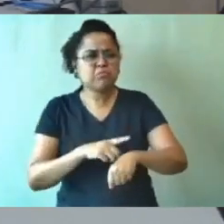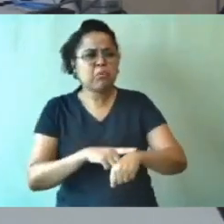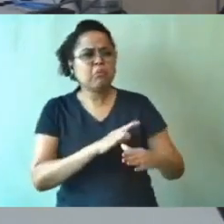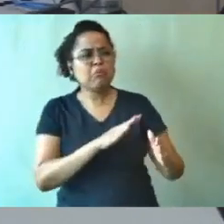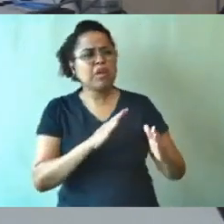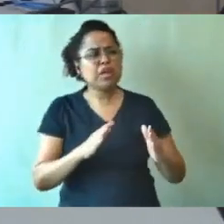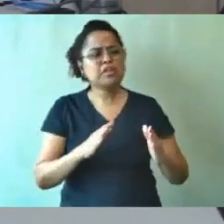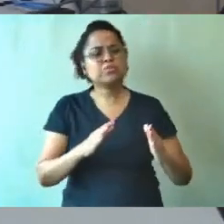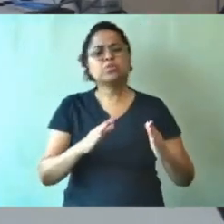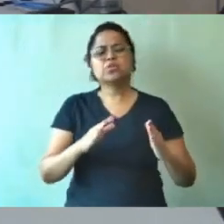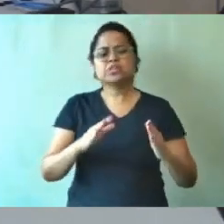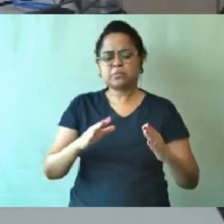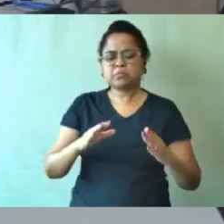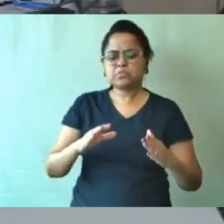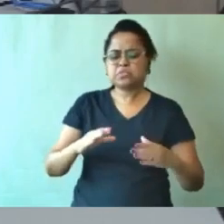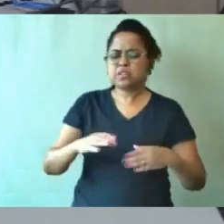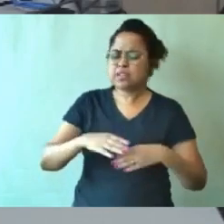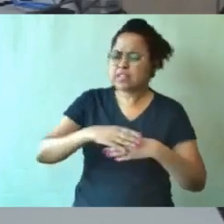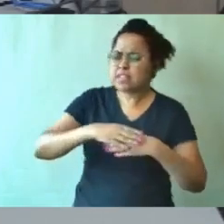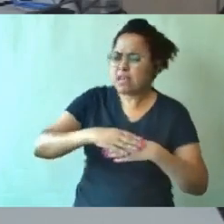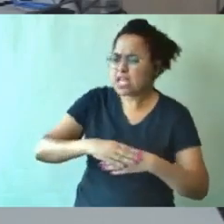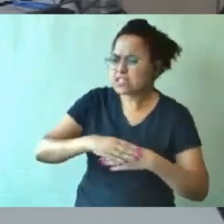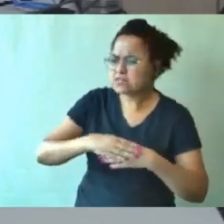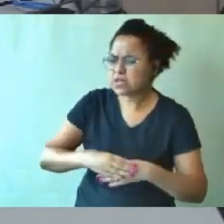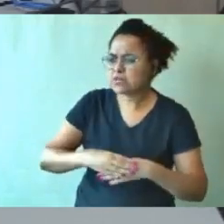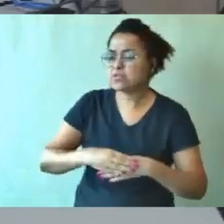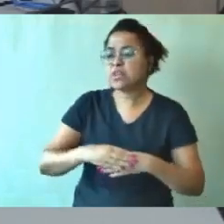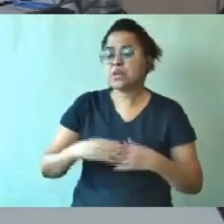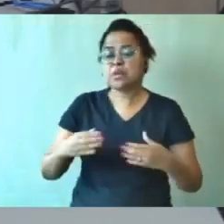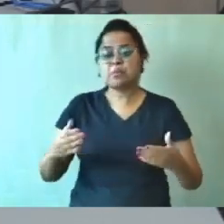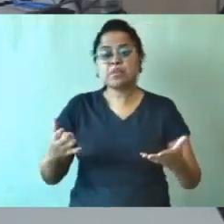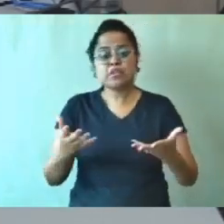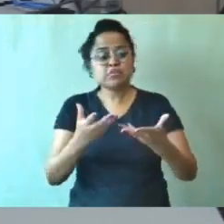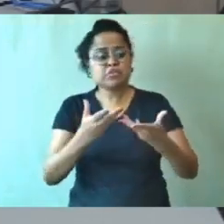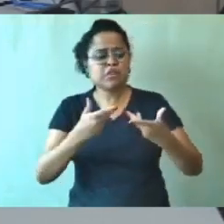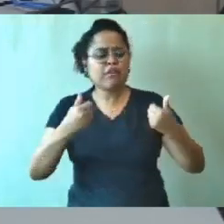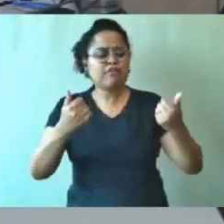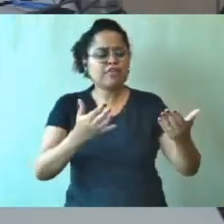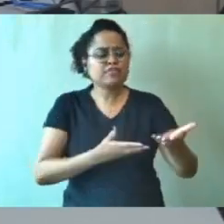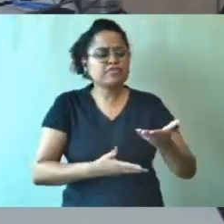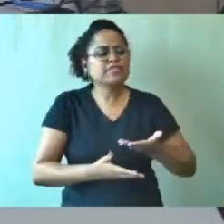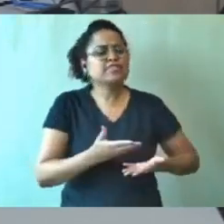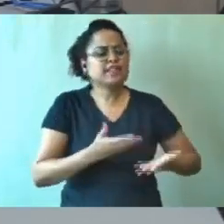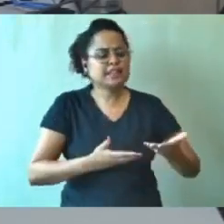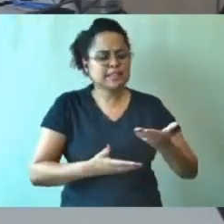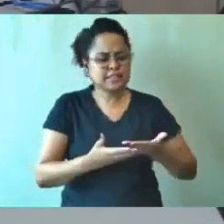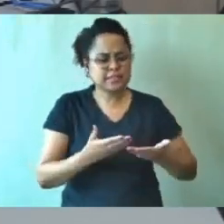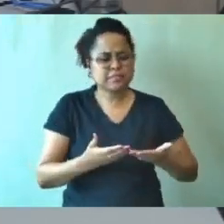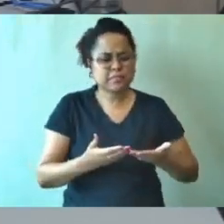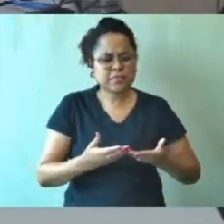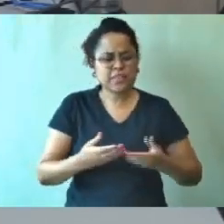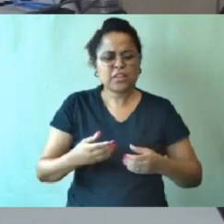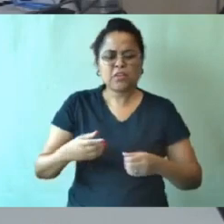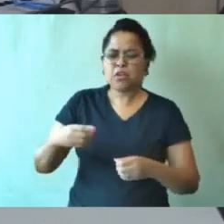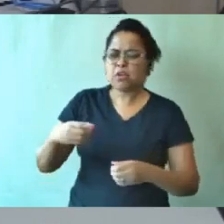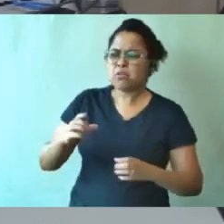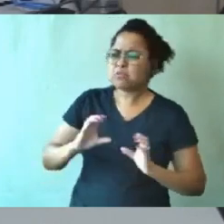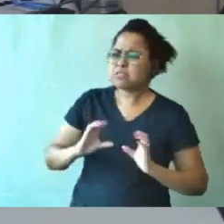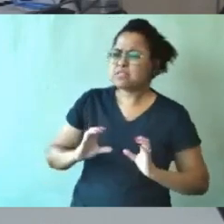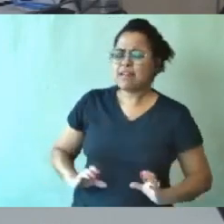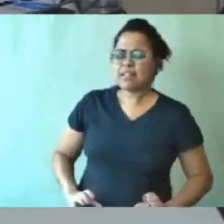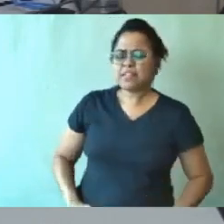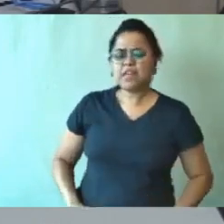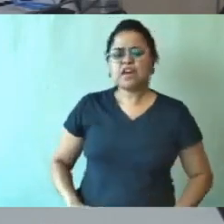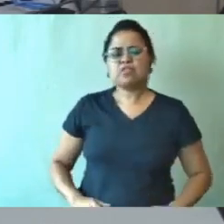ter um serviço de excelência. A cidade não pode vivenciar os mesmos capítulos que a gente viu nesse passado recente. Temos que ir